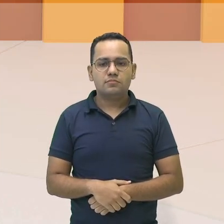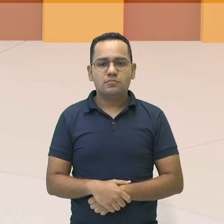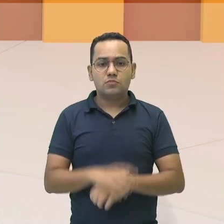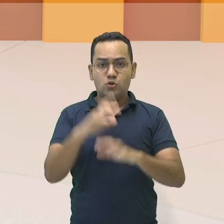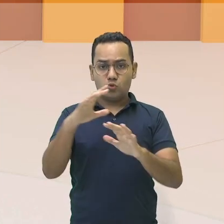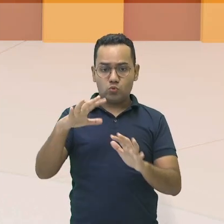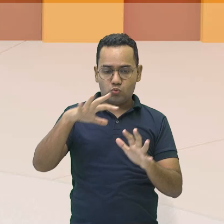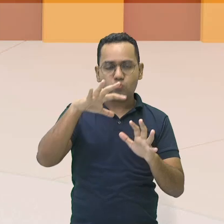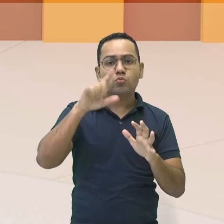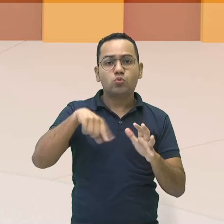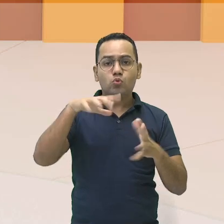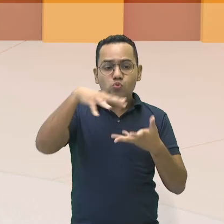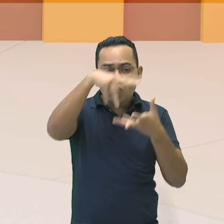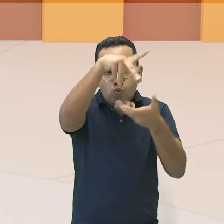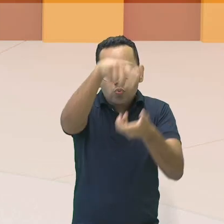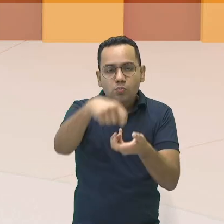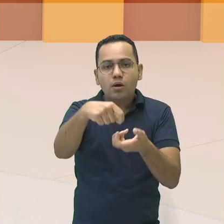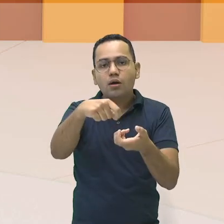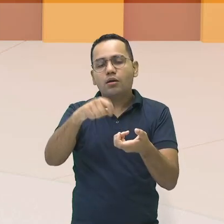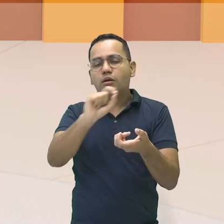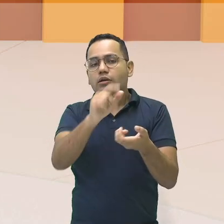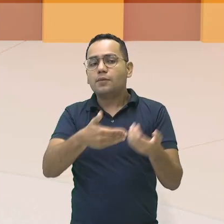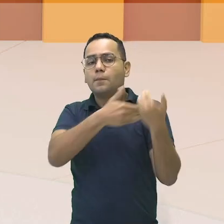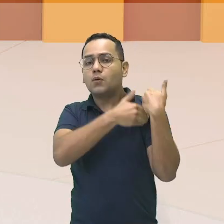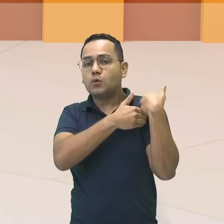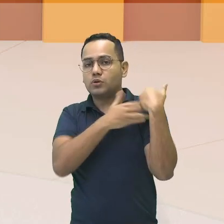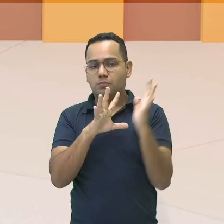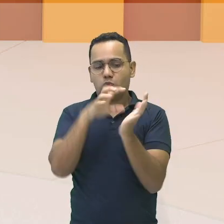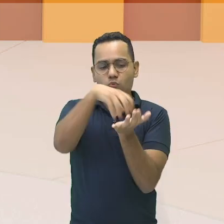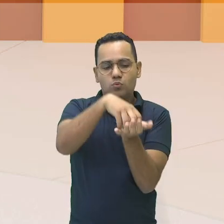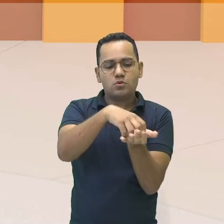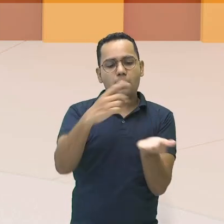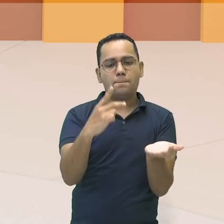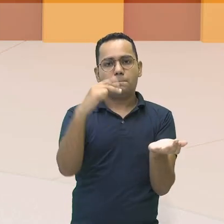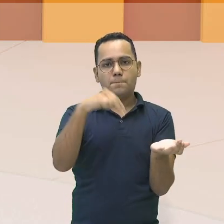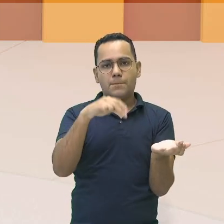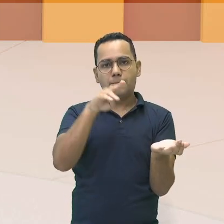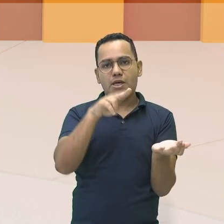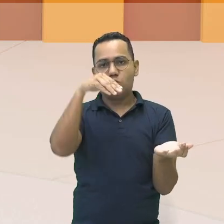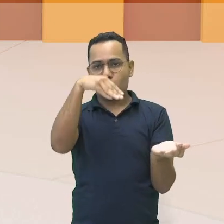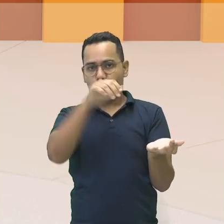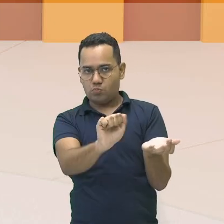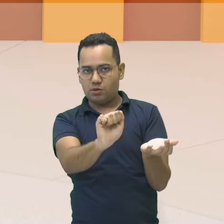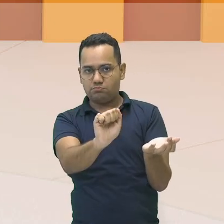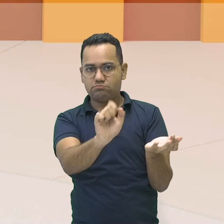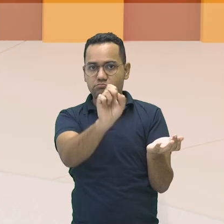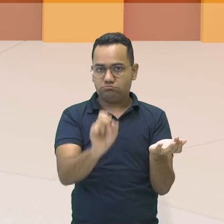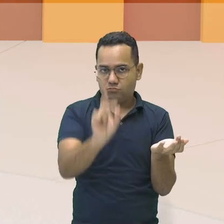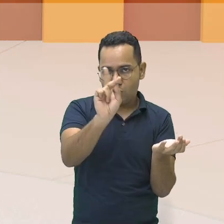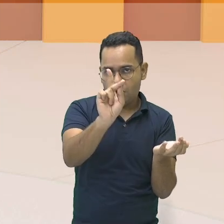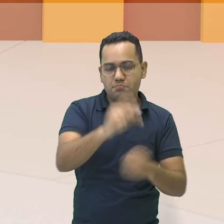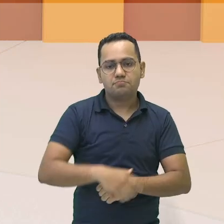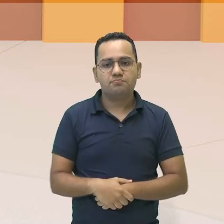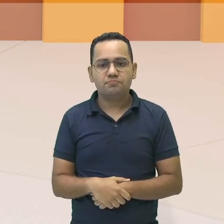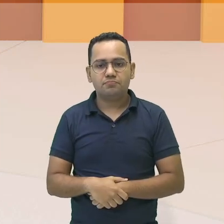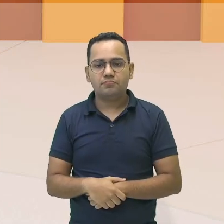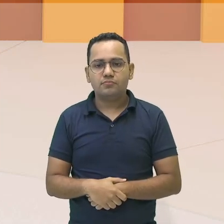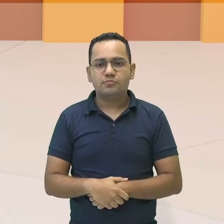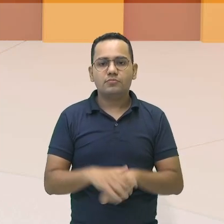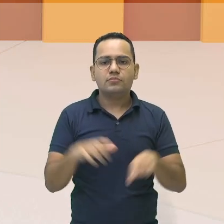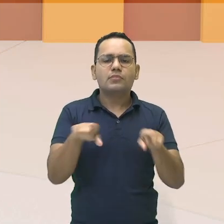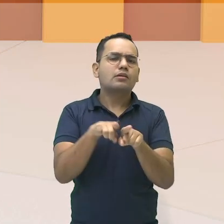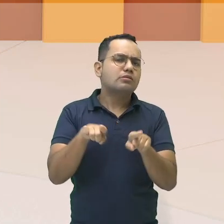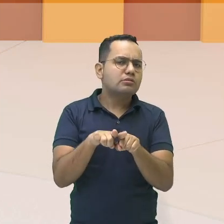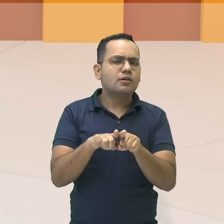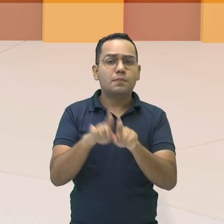exemplo, do PNUMA, que é o responsável por promover o desenvolvimento sustentável em uma escala mundial, e a gente vai trabalhar isso também numa